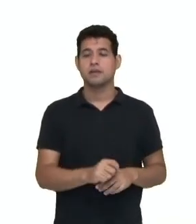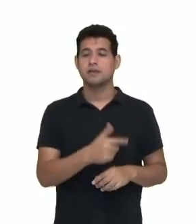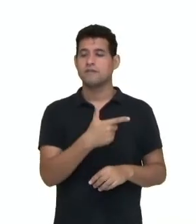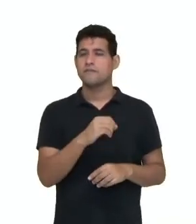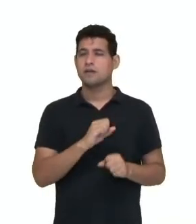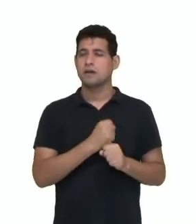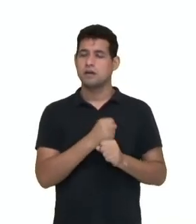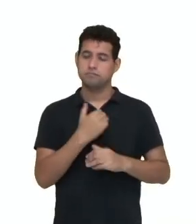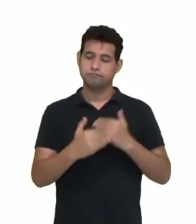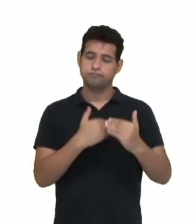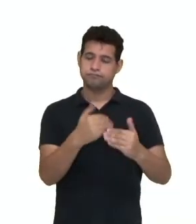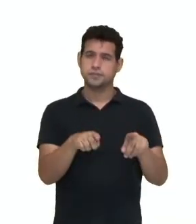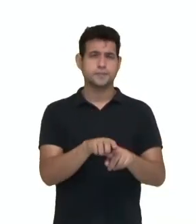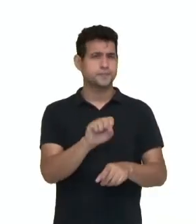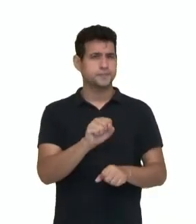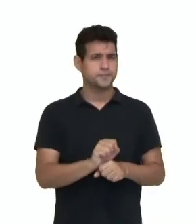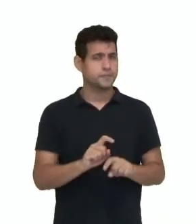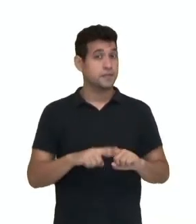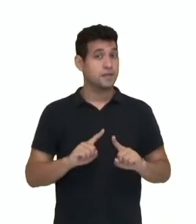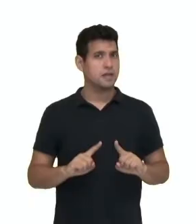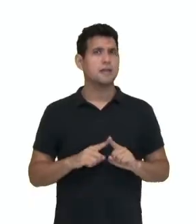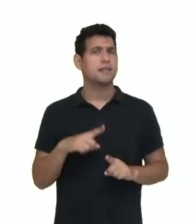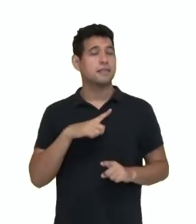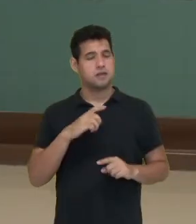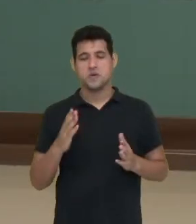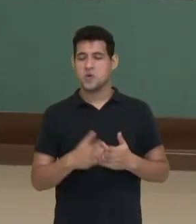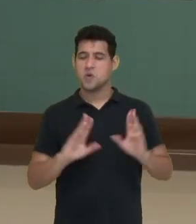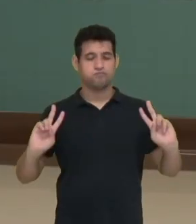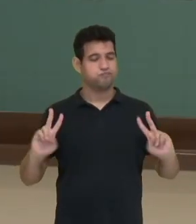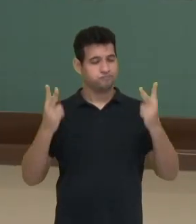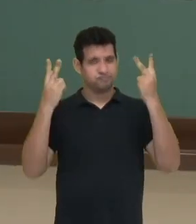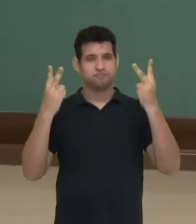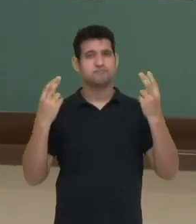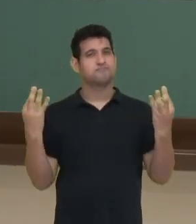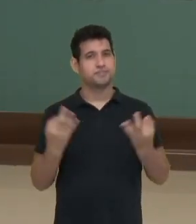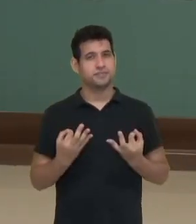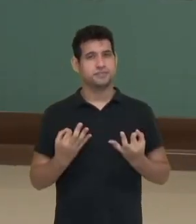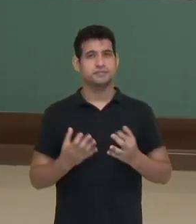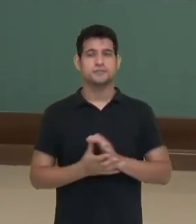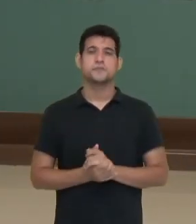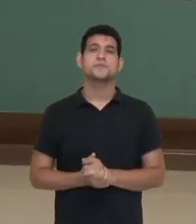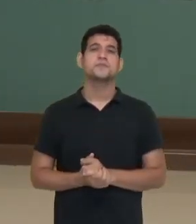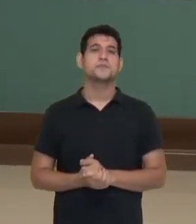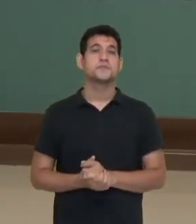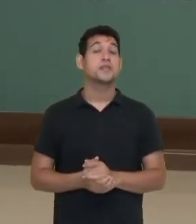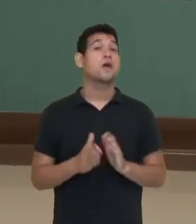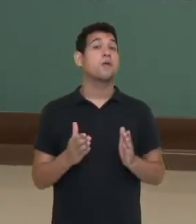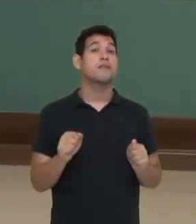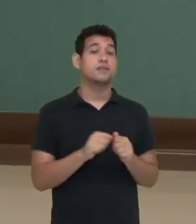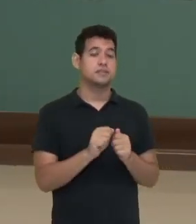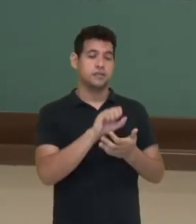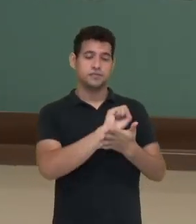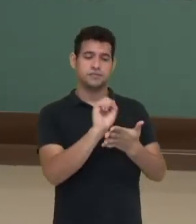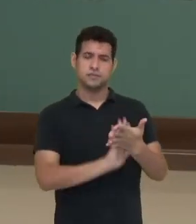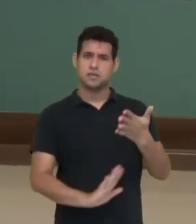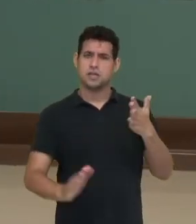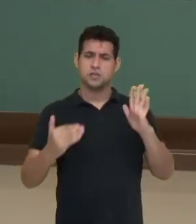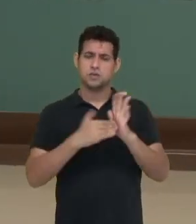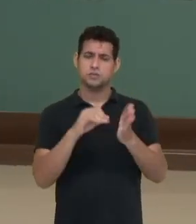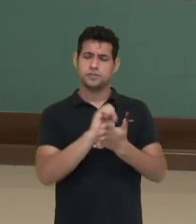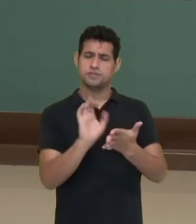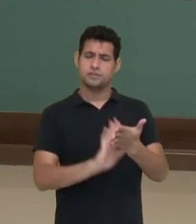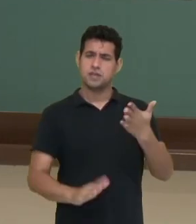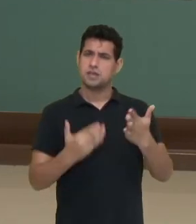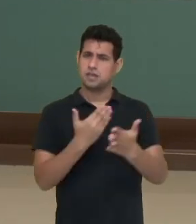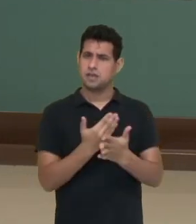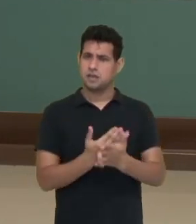poucos anos ali, né, e tem êxito nessa invasão, enfim, né. Vamos para a nossa atividade, última atividade dessa